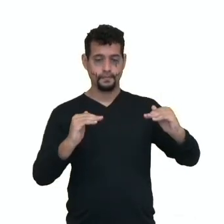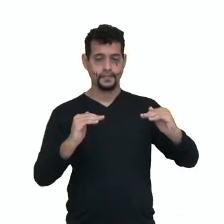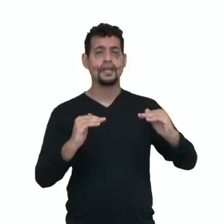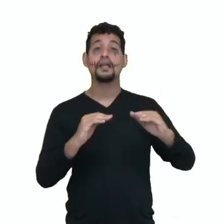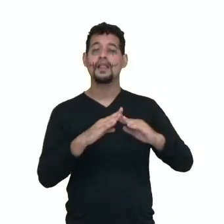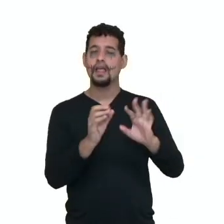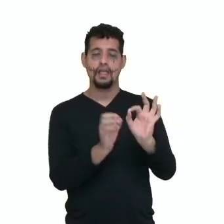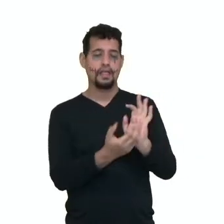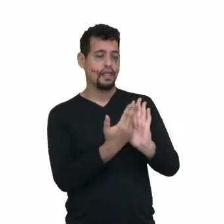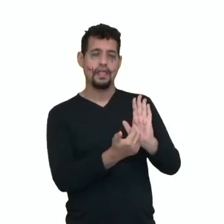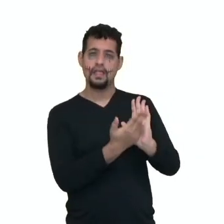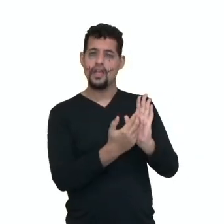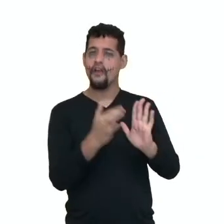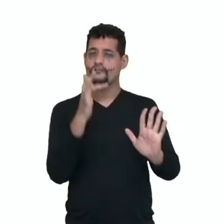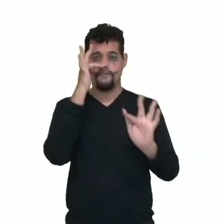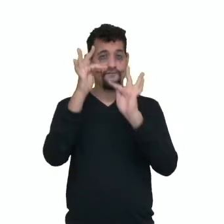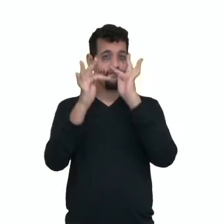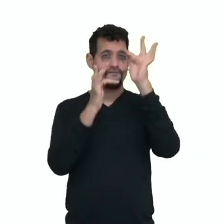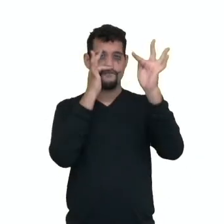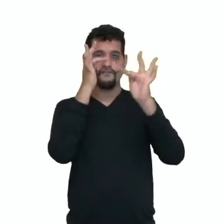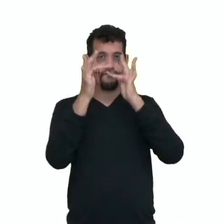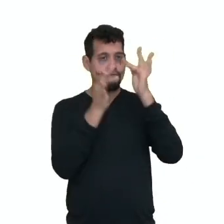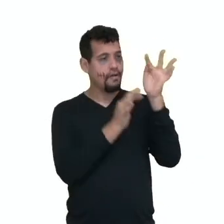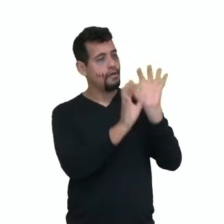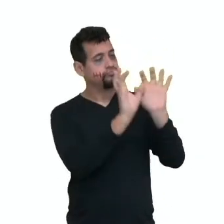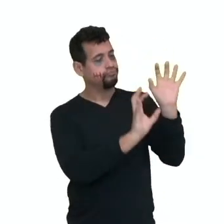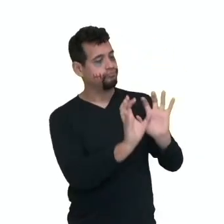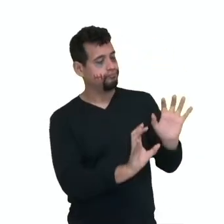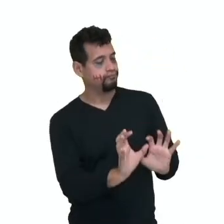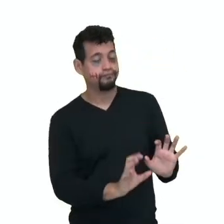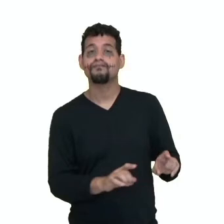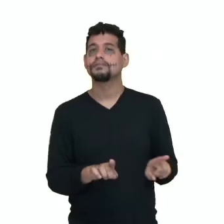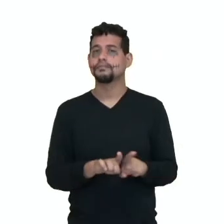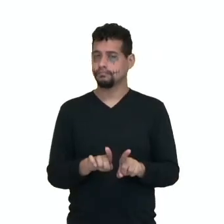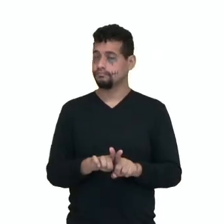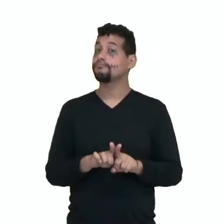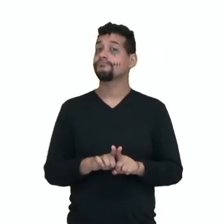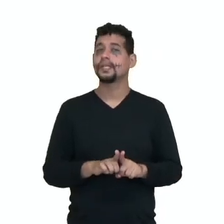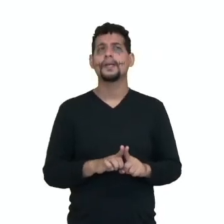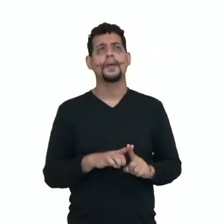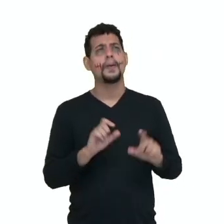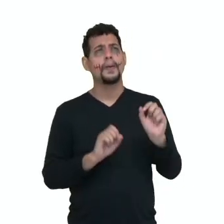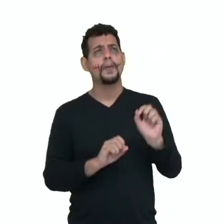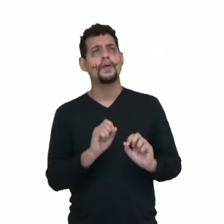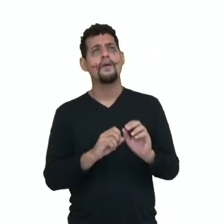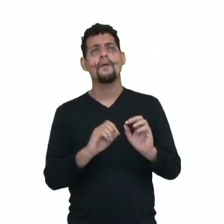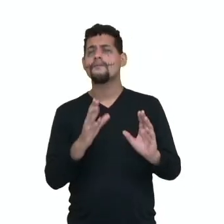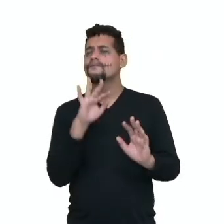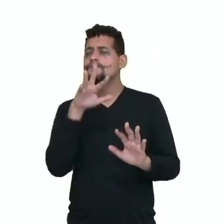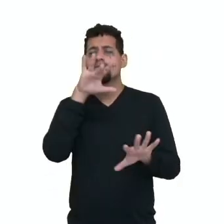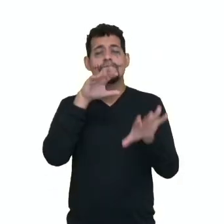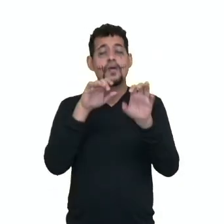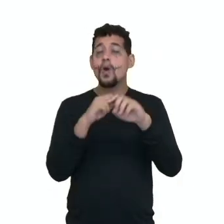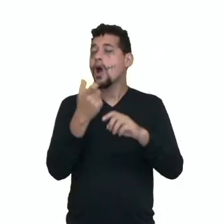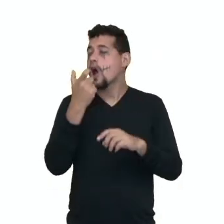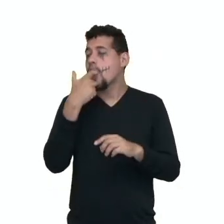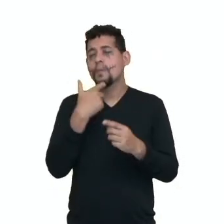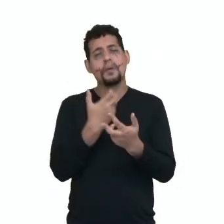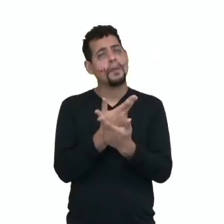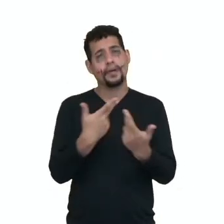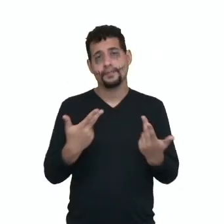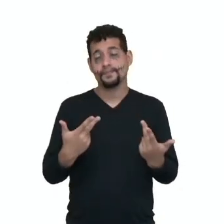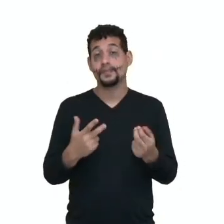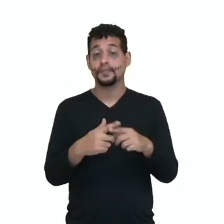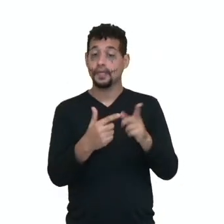es decorado con bellas flores de cempasútil, semilha ou frutas.